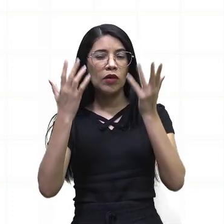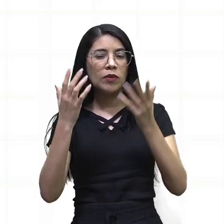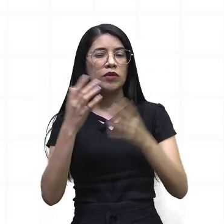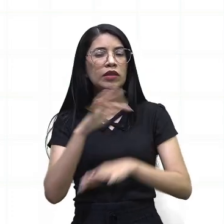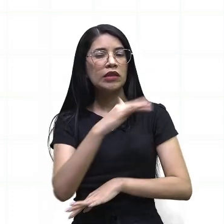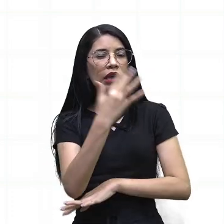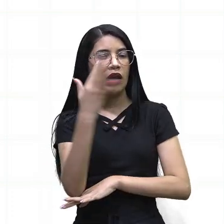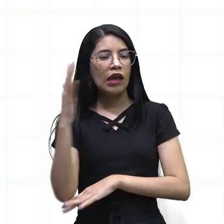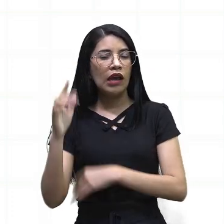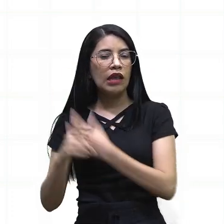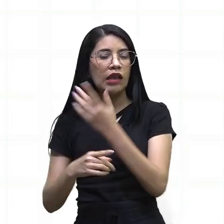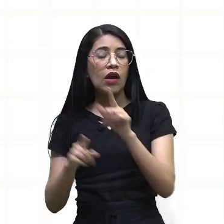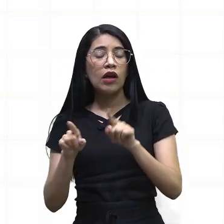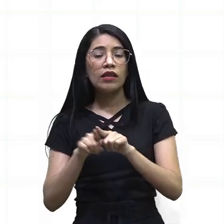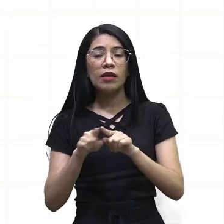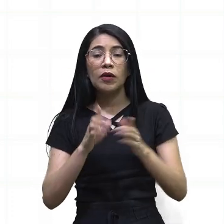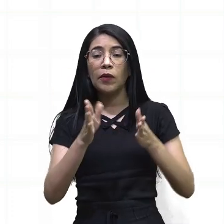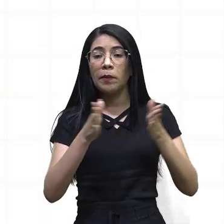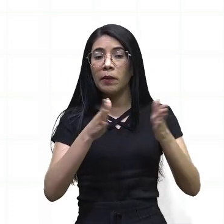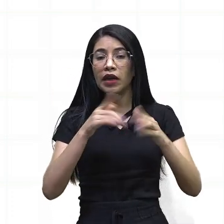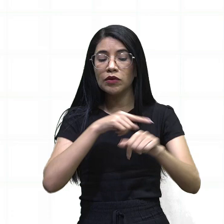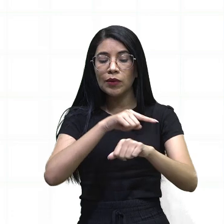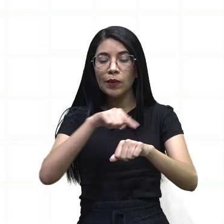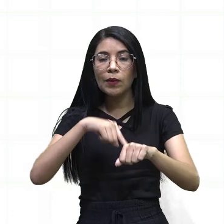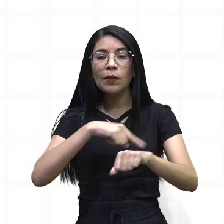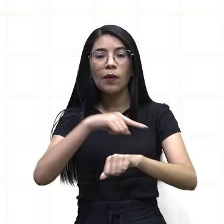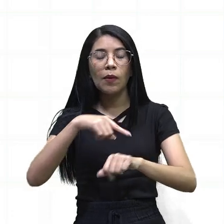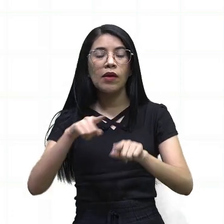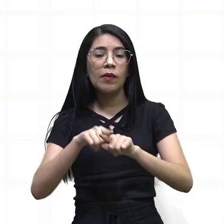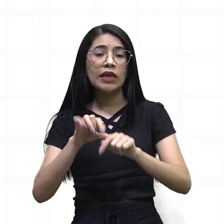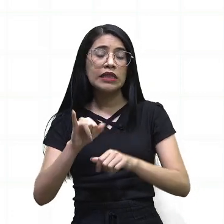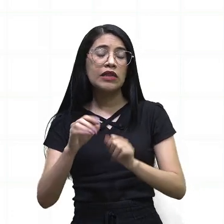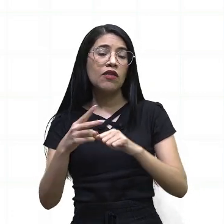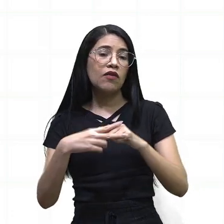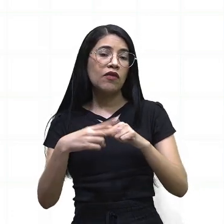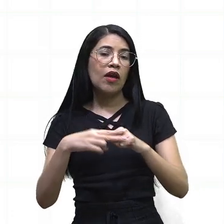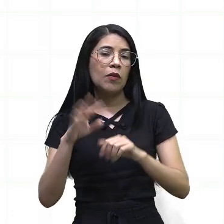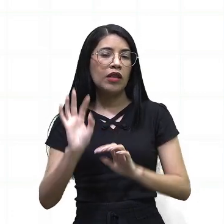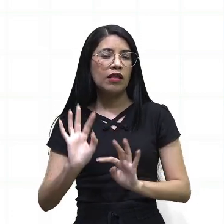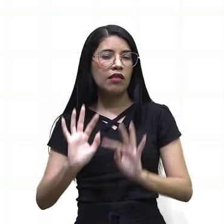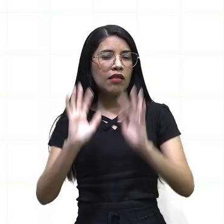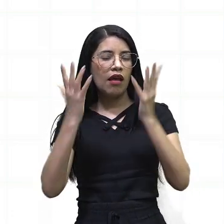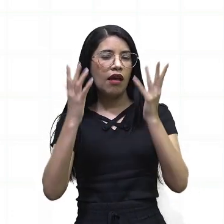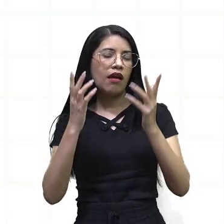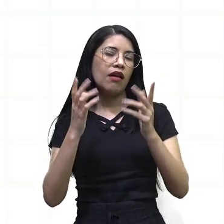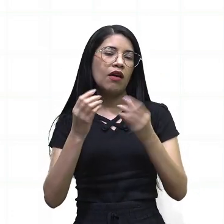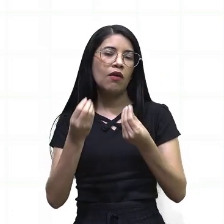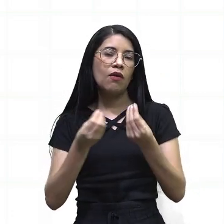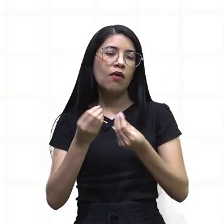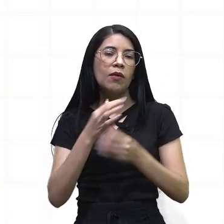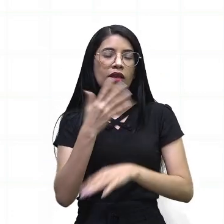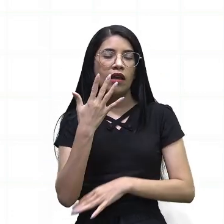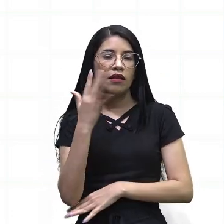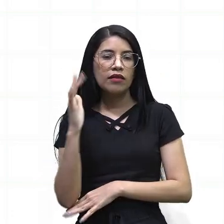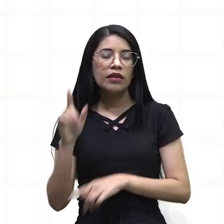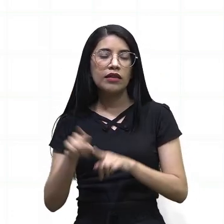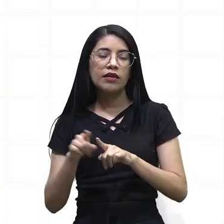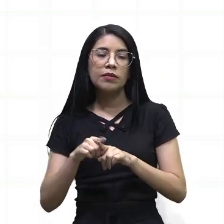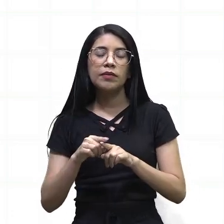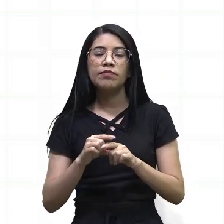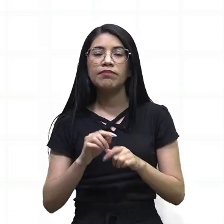que tempo, tá bom? Então, se o verbo está expressando natureza ou tempo, são impessoais. Vamos